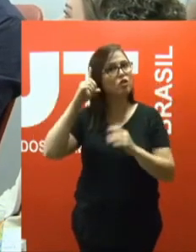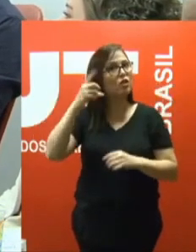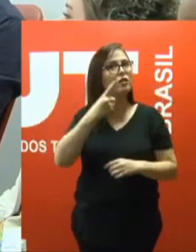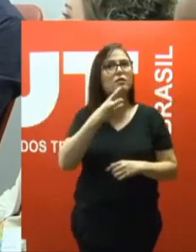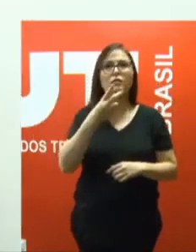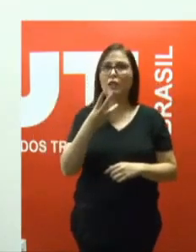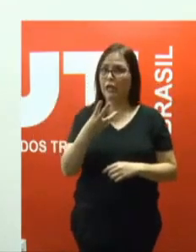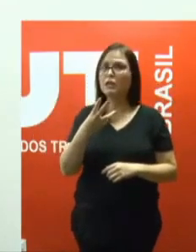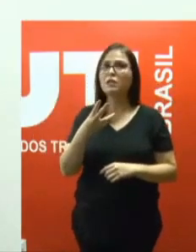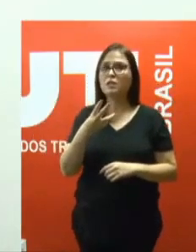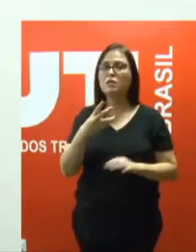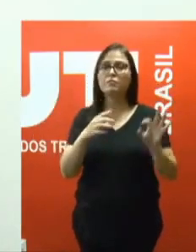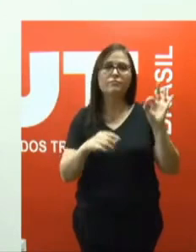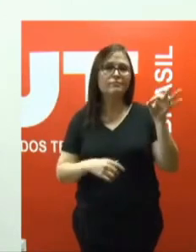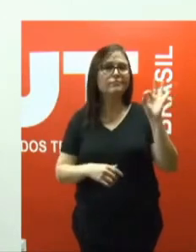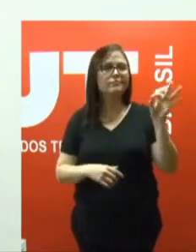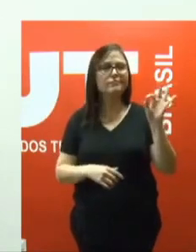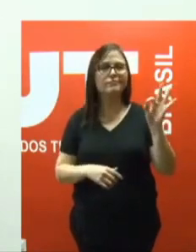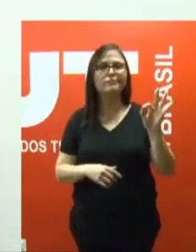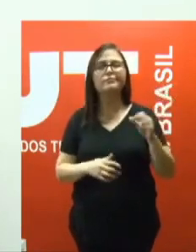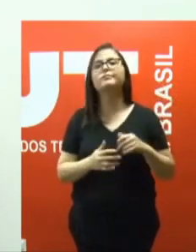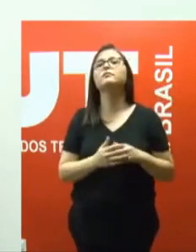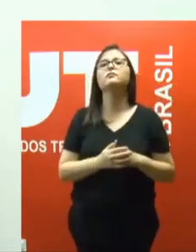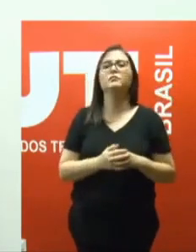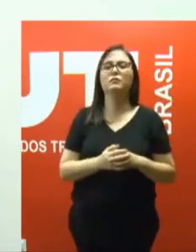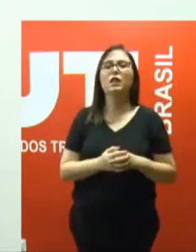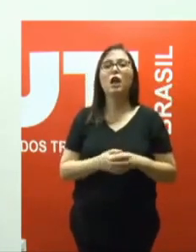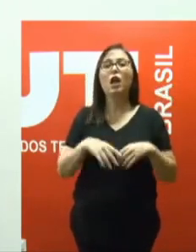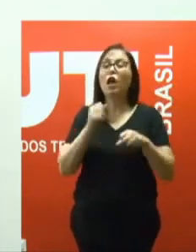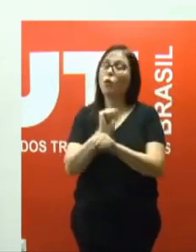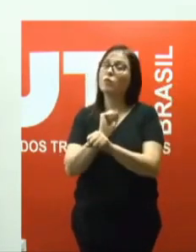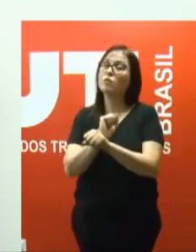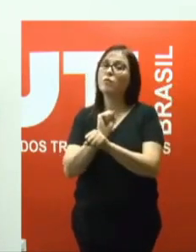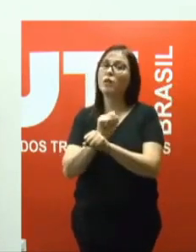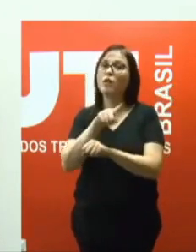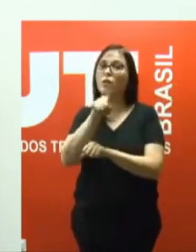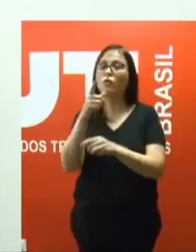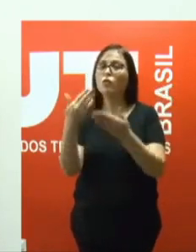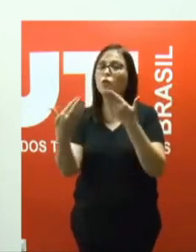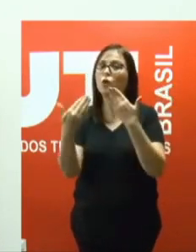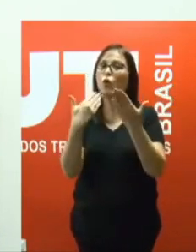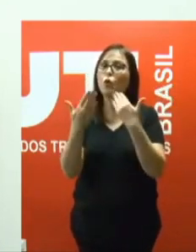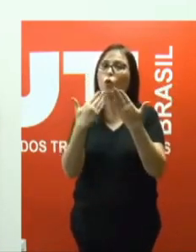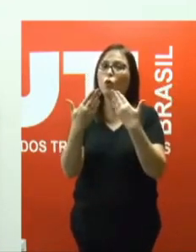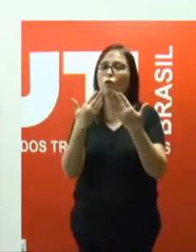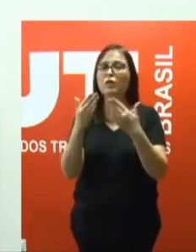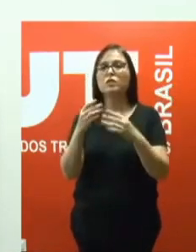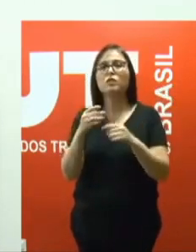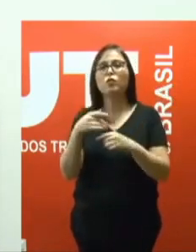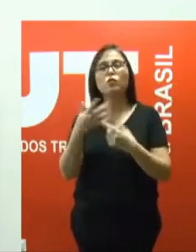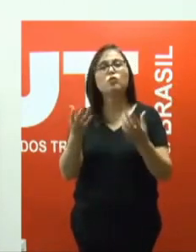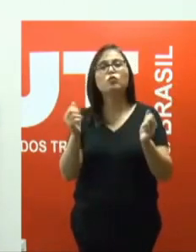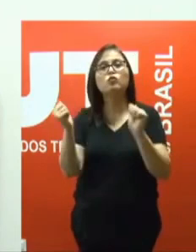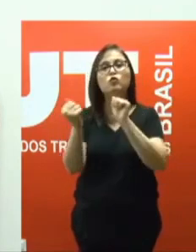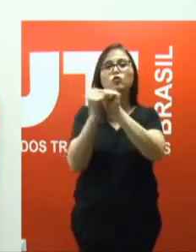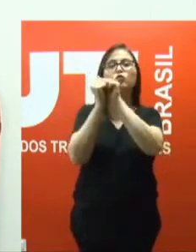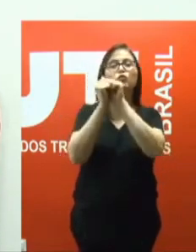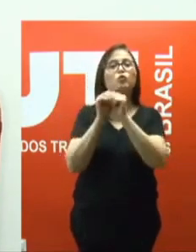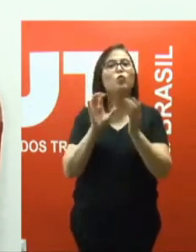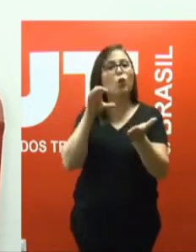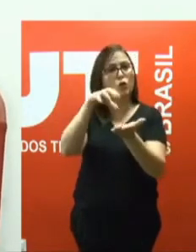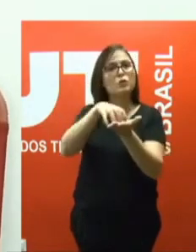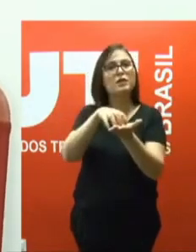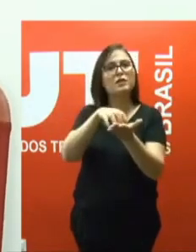eu espero que ali vocês construam alguns princípios básicos com as outras centrais, para que eu não tenha